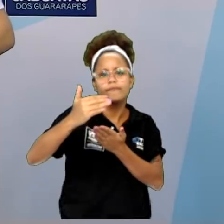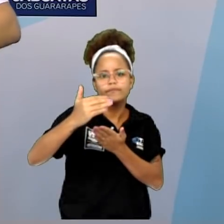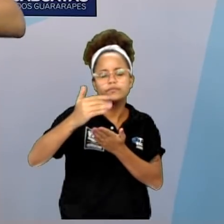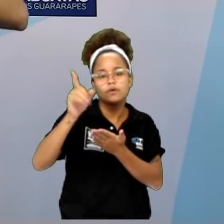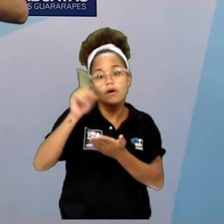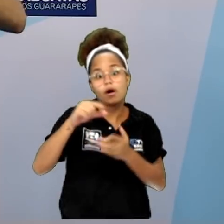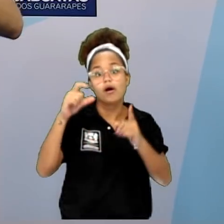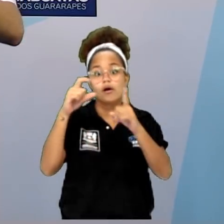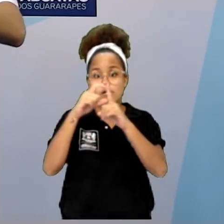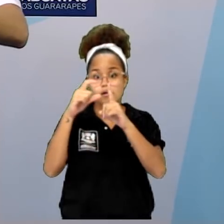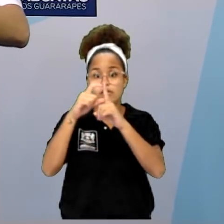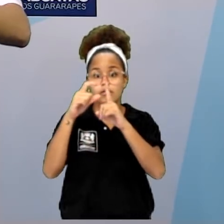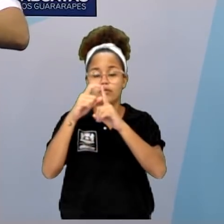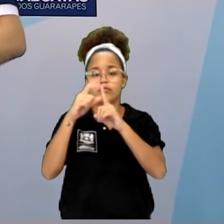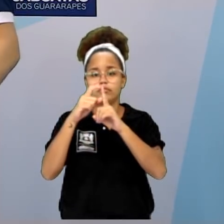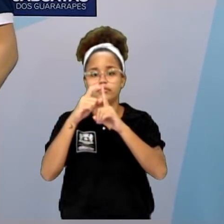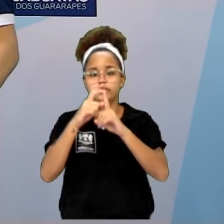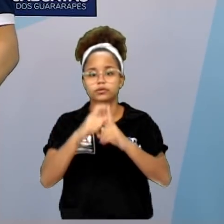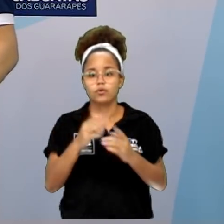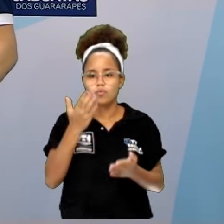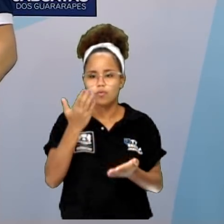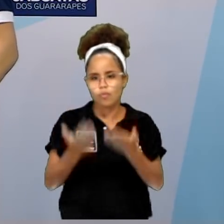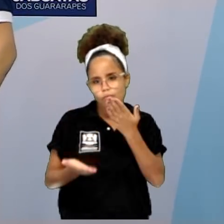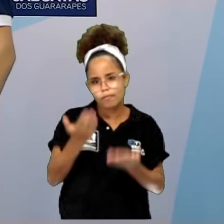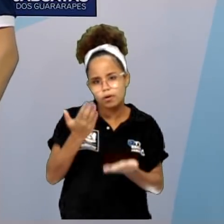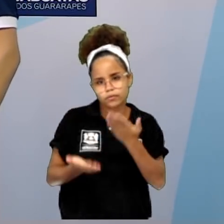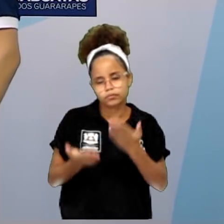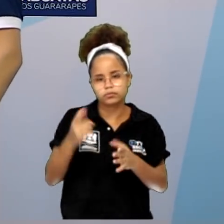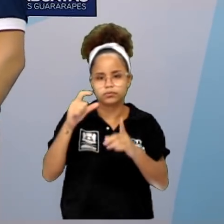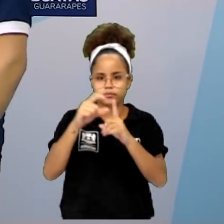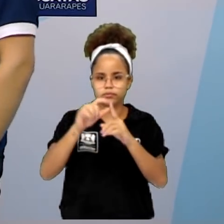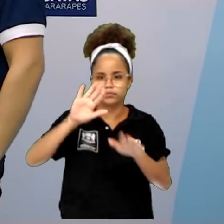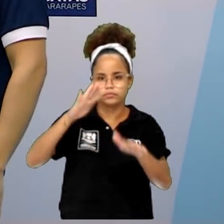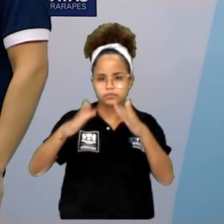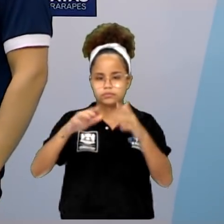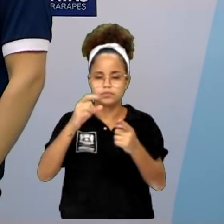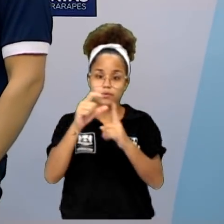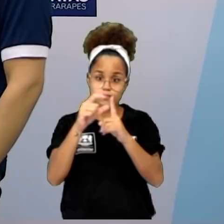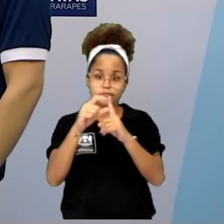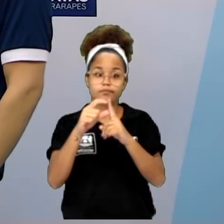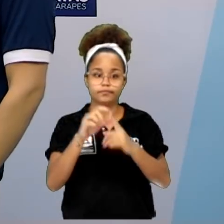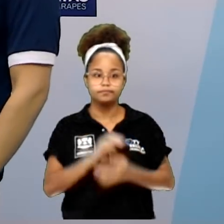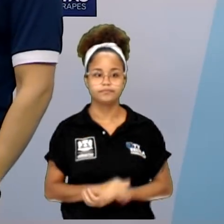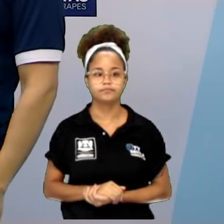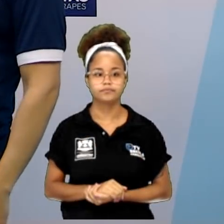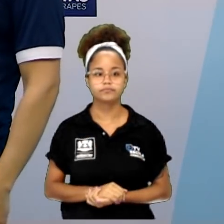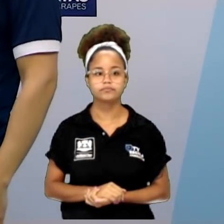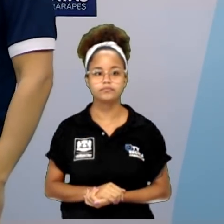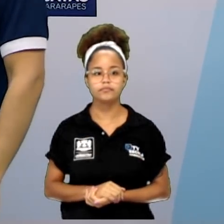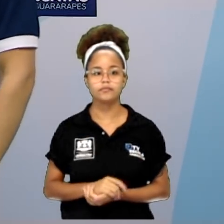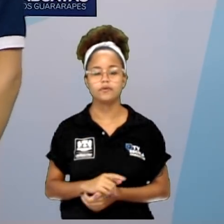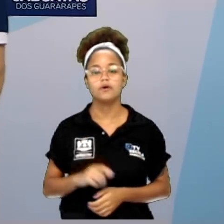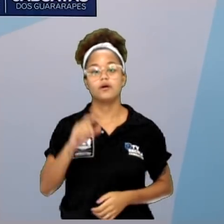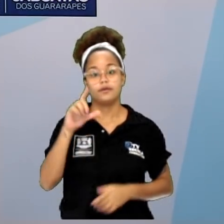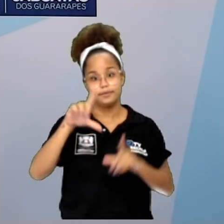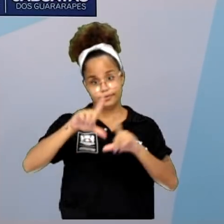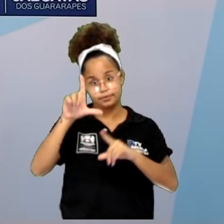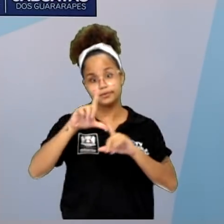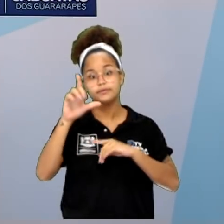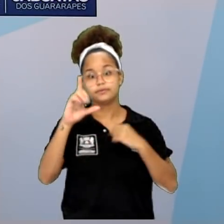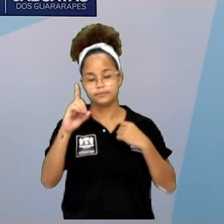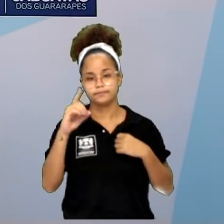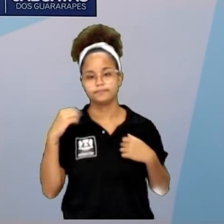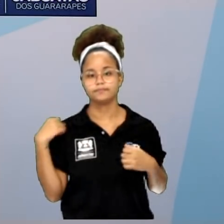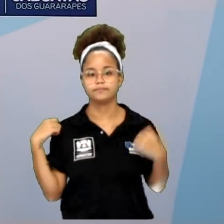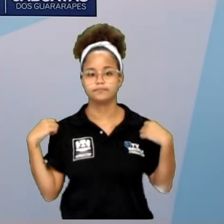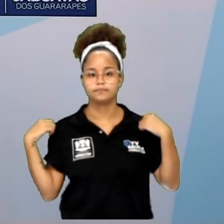palavras. Eu comparei as palavras a outros itens aí, mas o referente são as palavras. Então, o lá está retomando, ó,